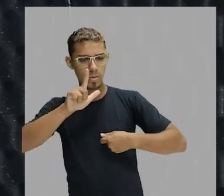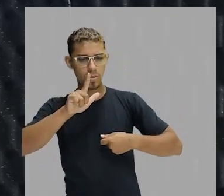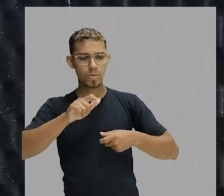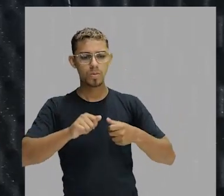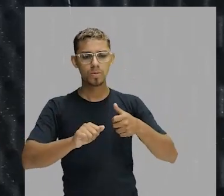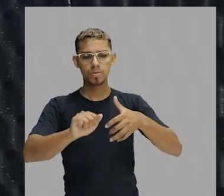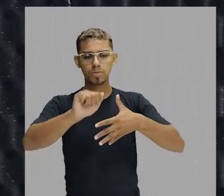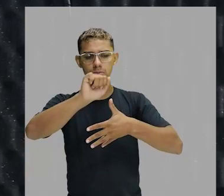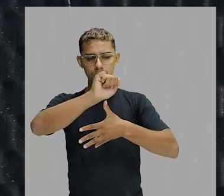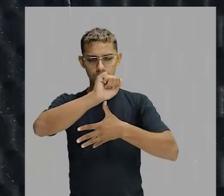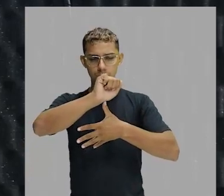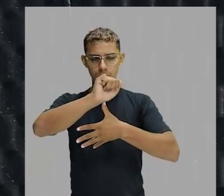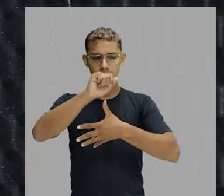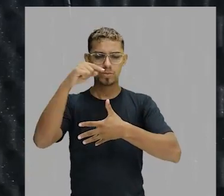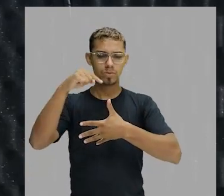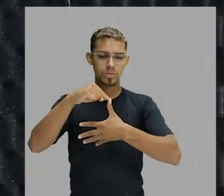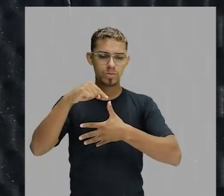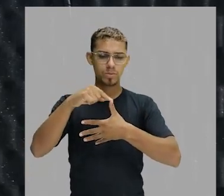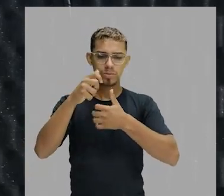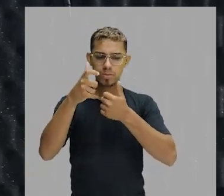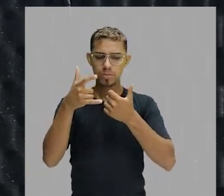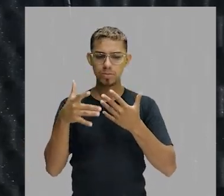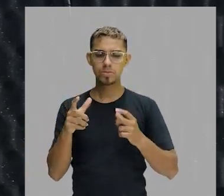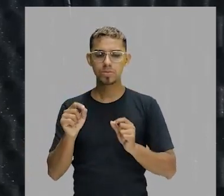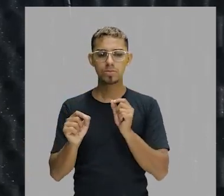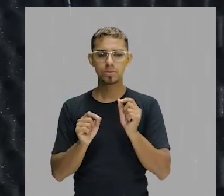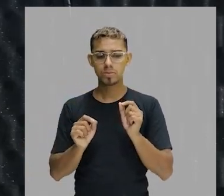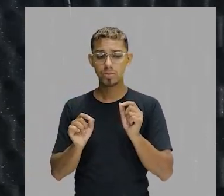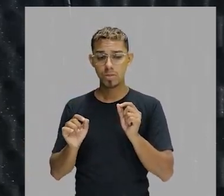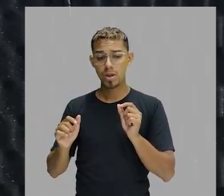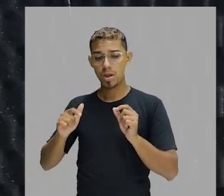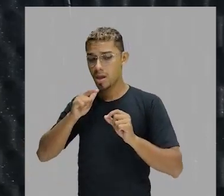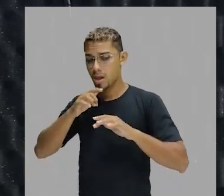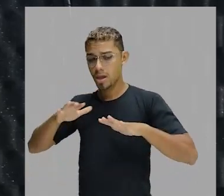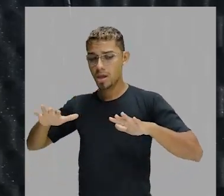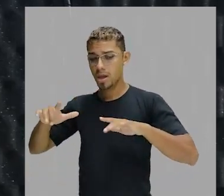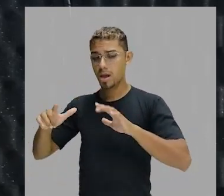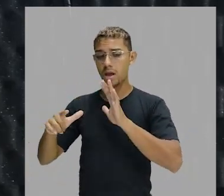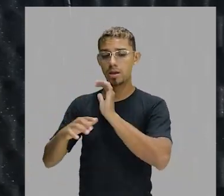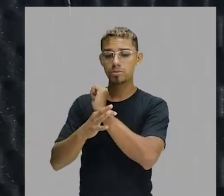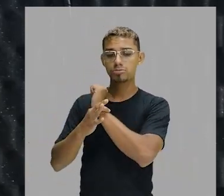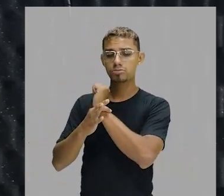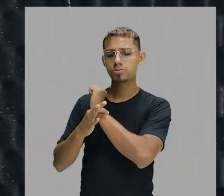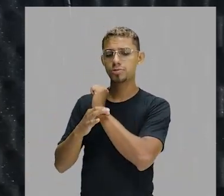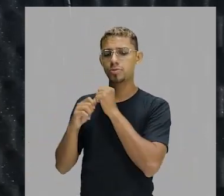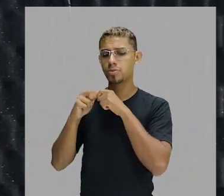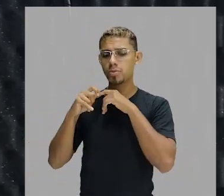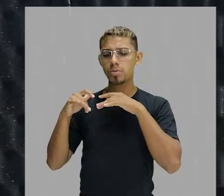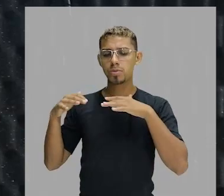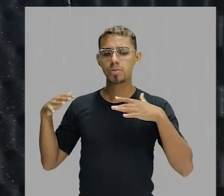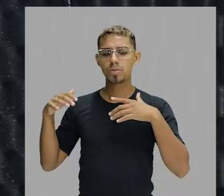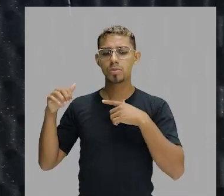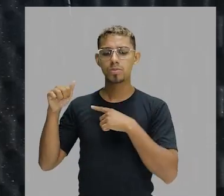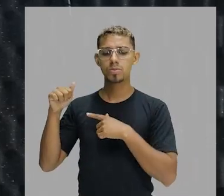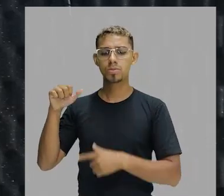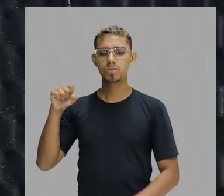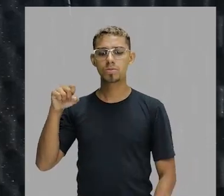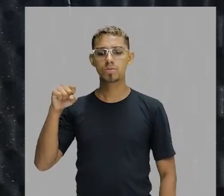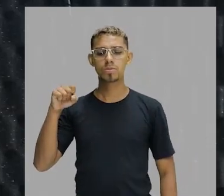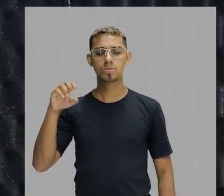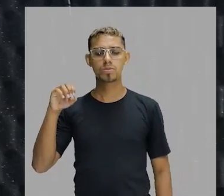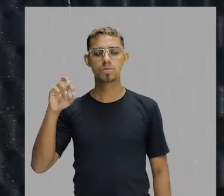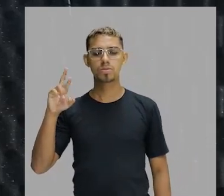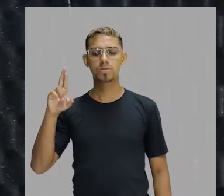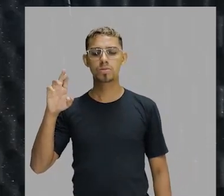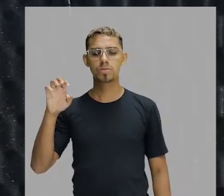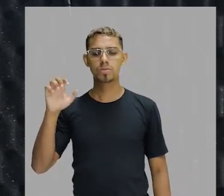ela visa garantir a margem dos cursos dos rios e visa aumentar o assoreamento? Galera, o assoreamento é um